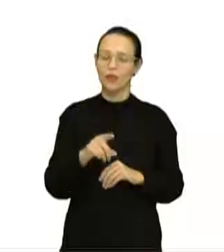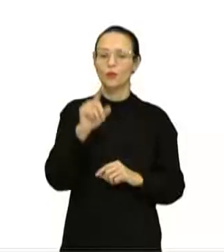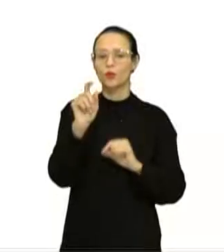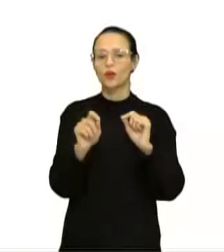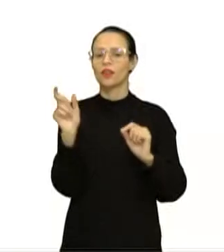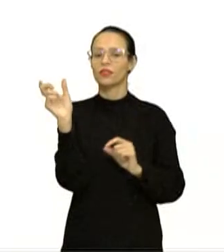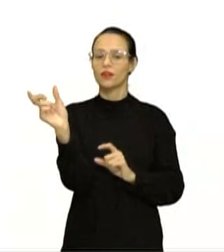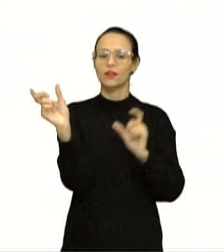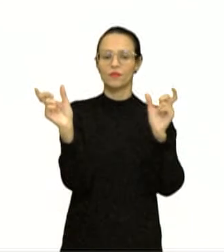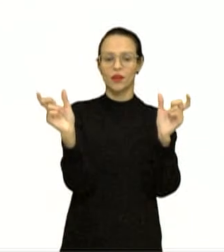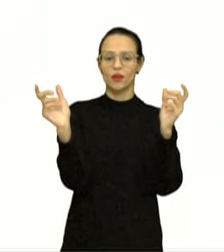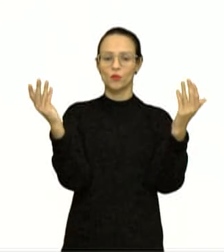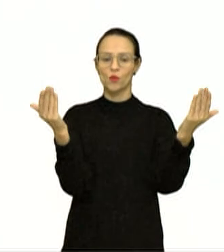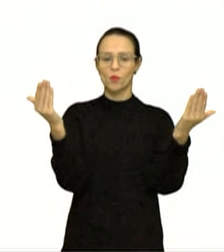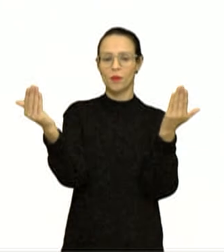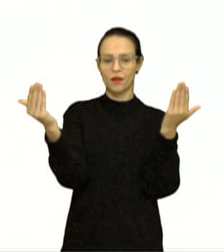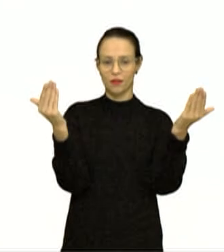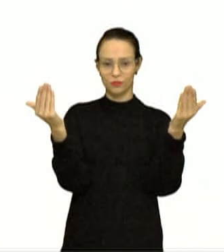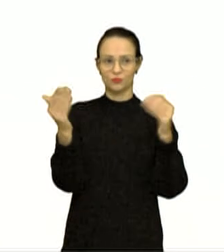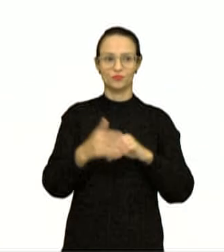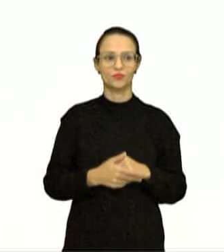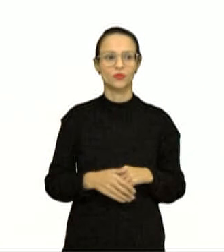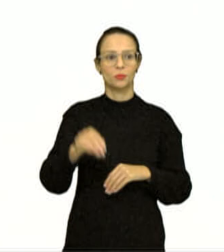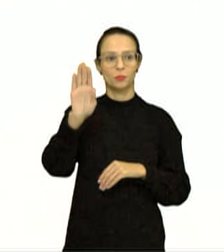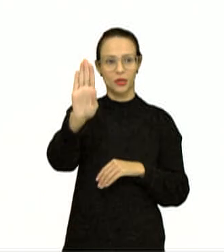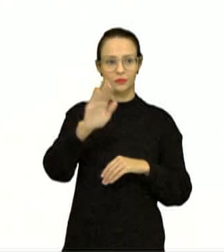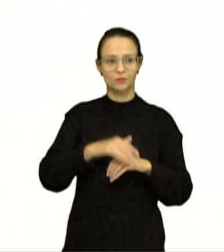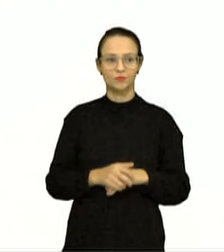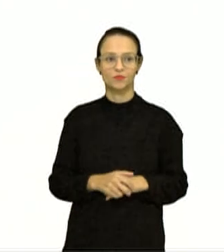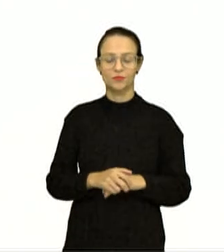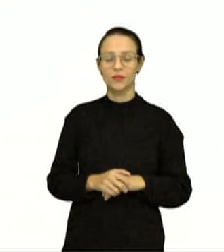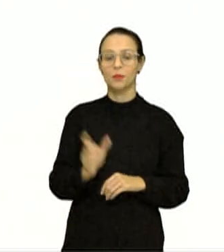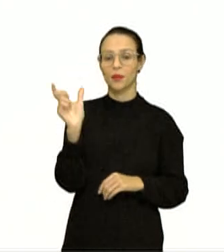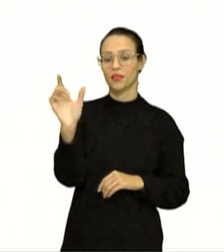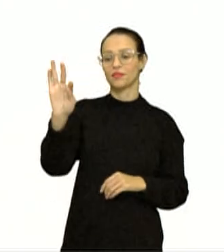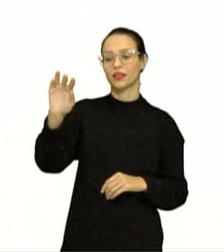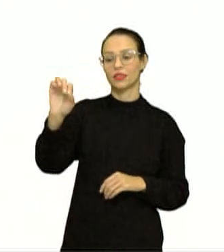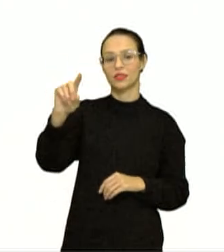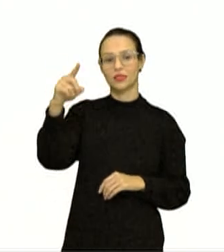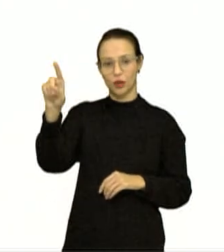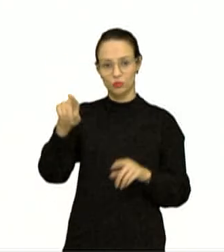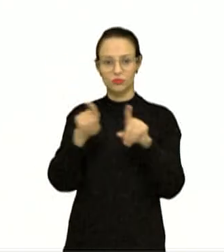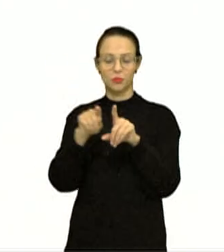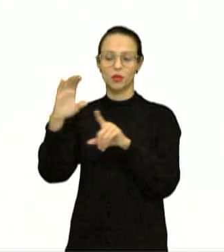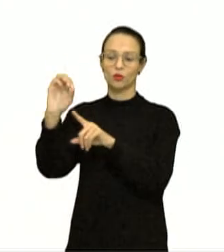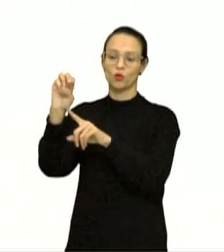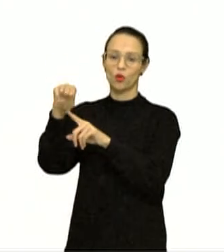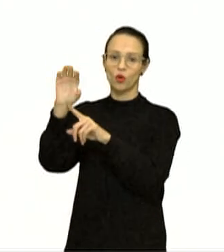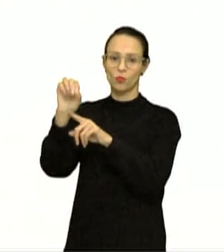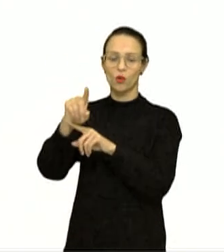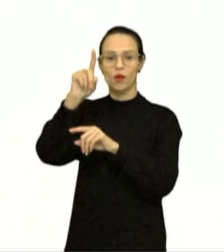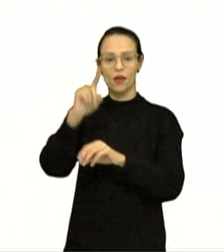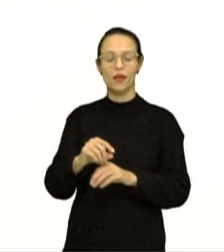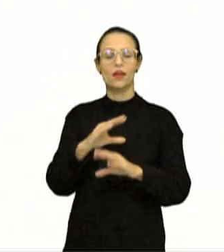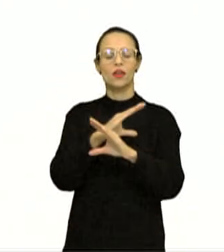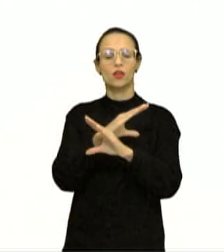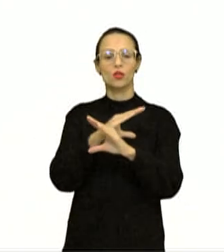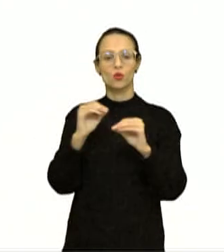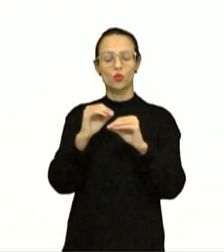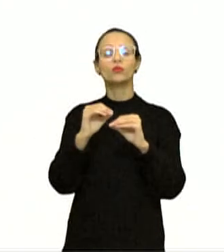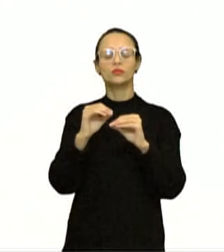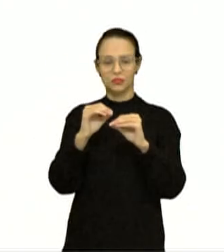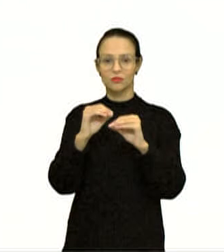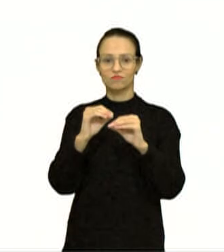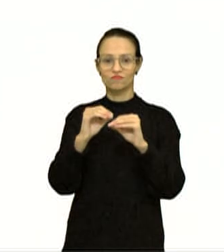elementos sendo comparados. Resposta B. Os termos tão como uma locução conjuntiva.